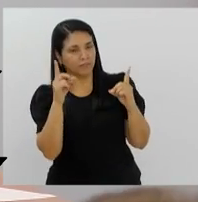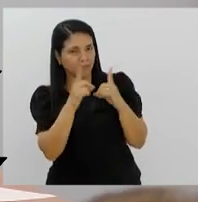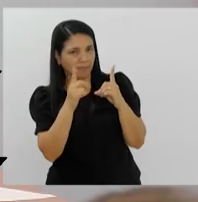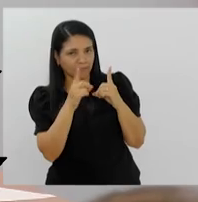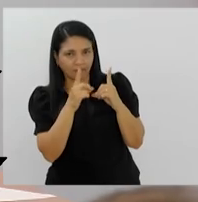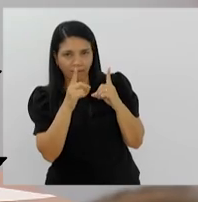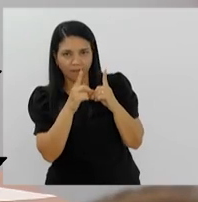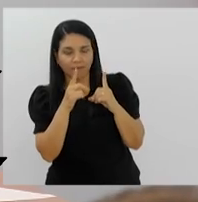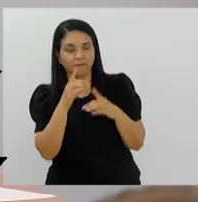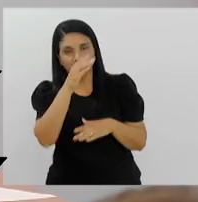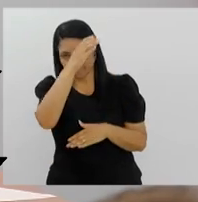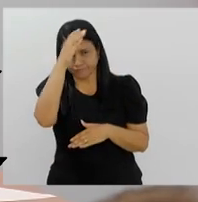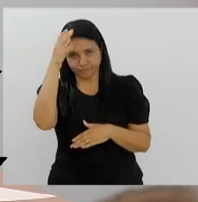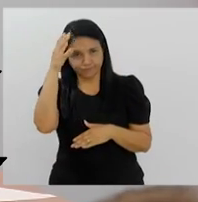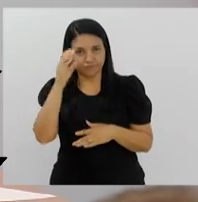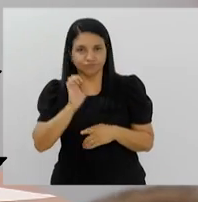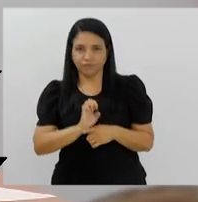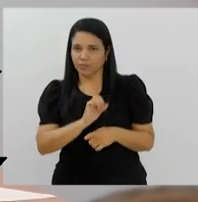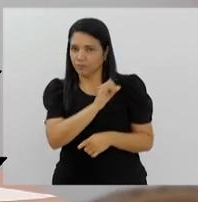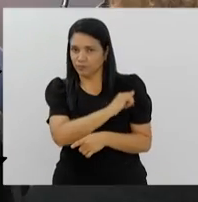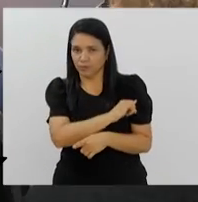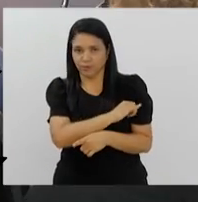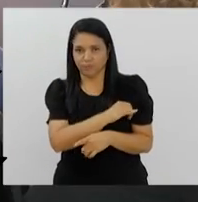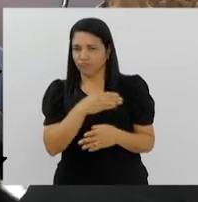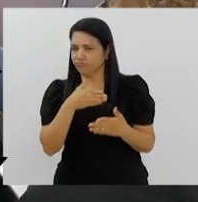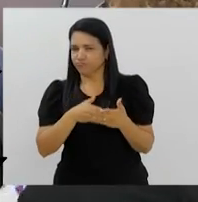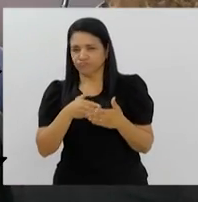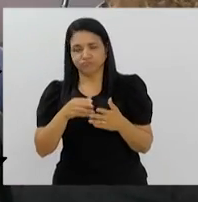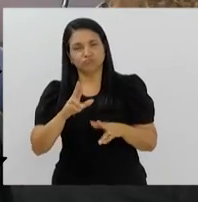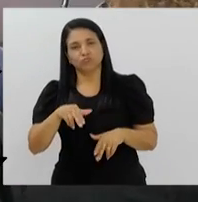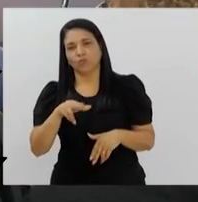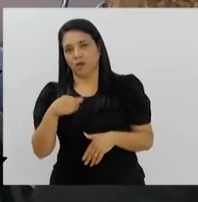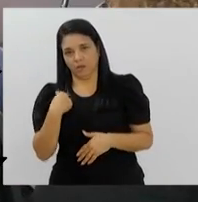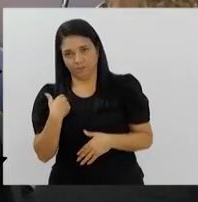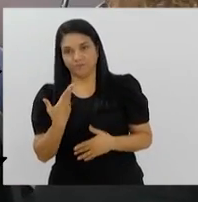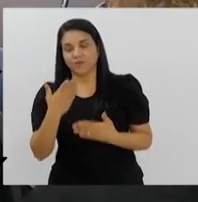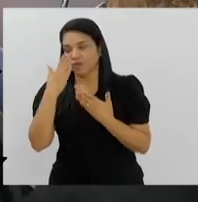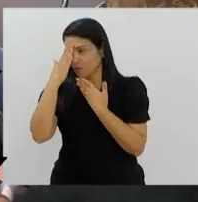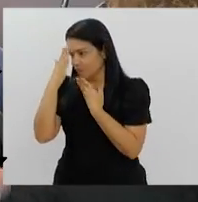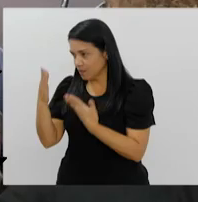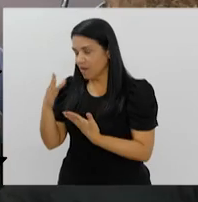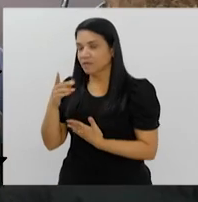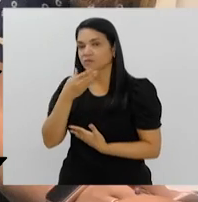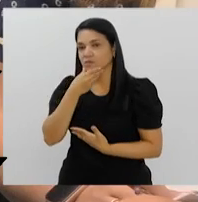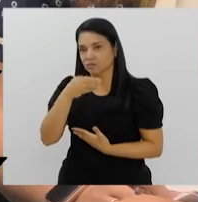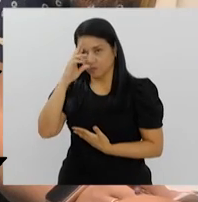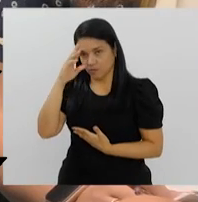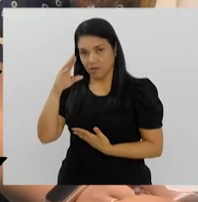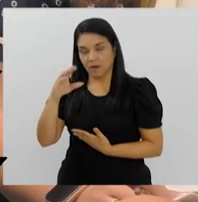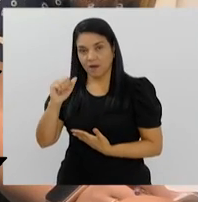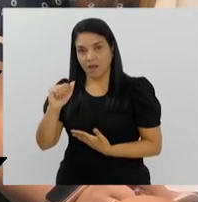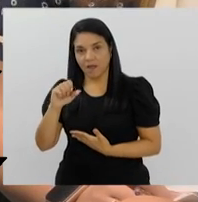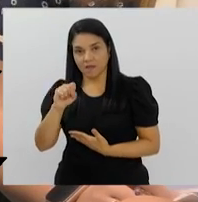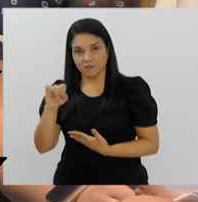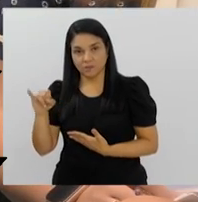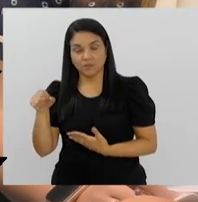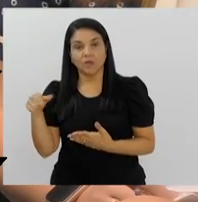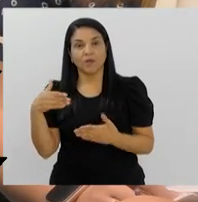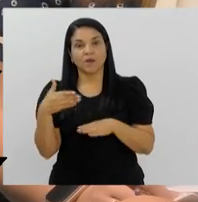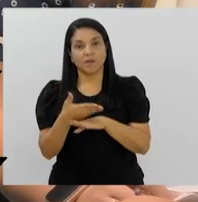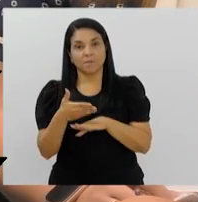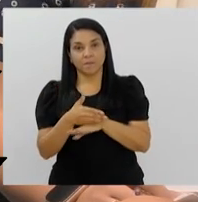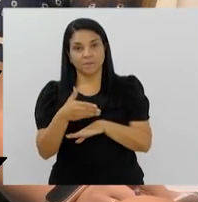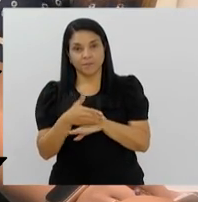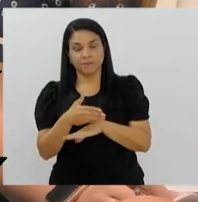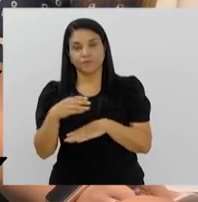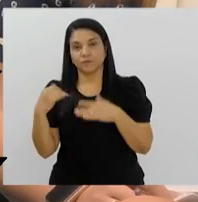Janeiro Muito obrigado eh Muito obrigado sor caso agora eu queria Então nós vamos ter a participação do